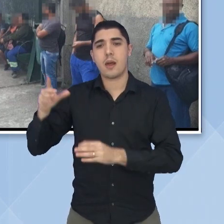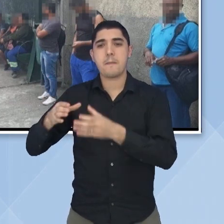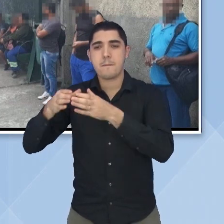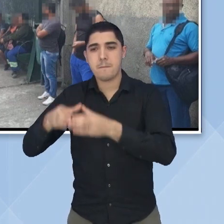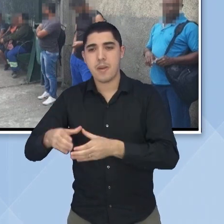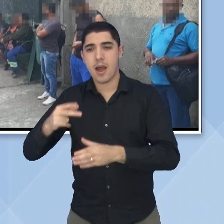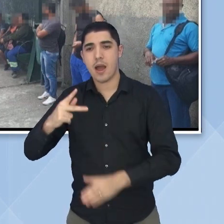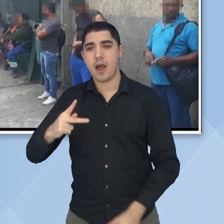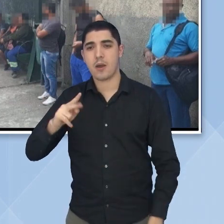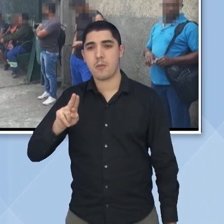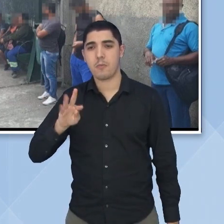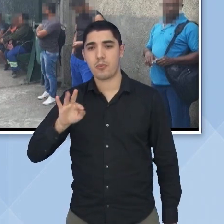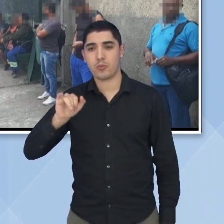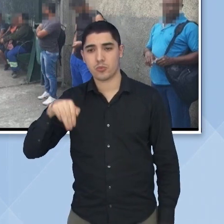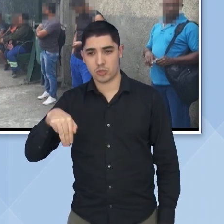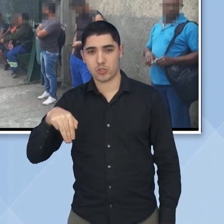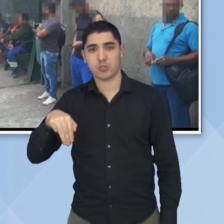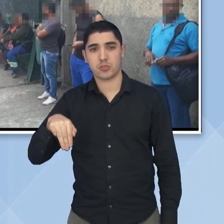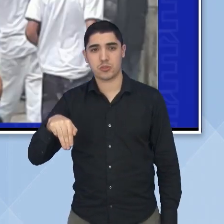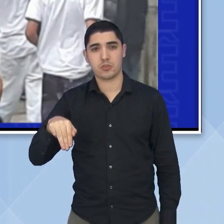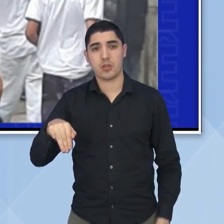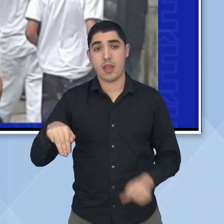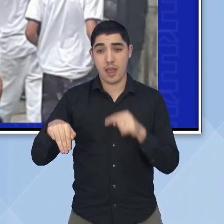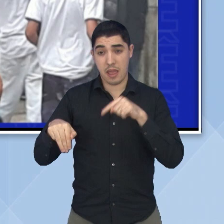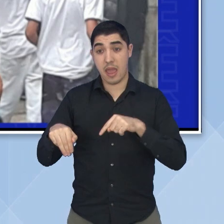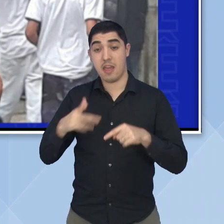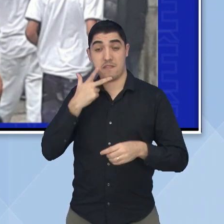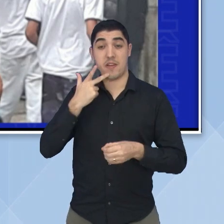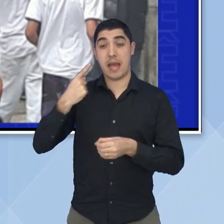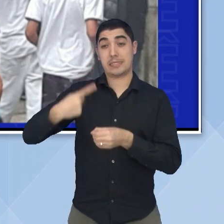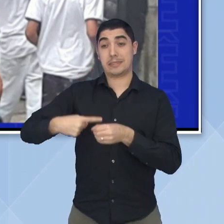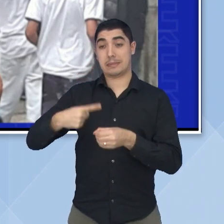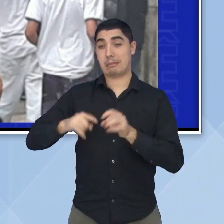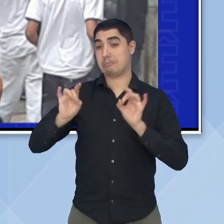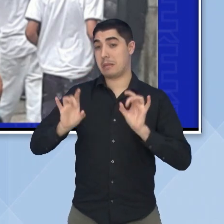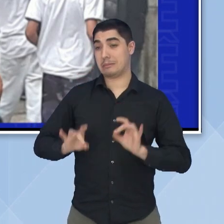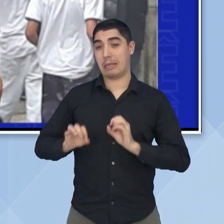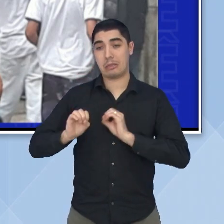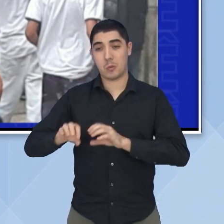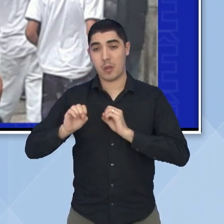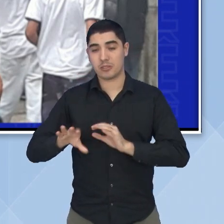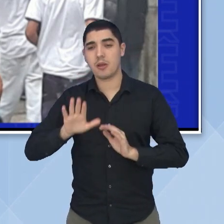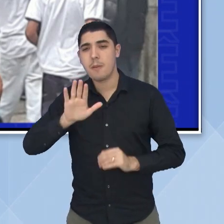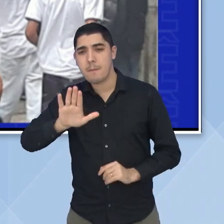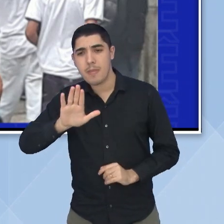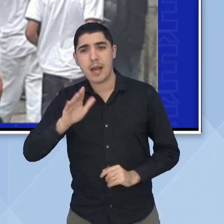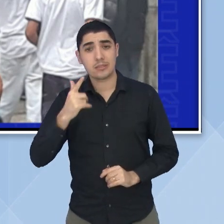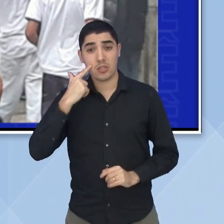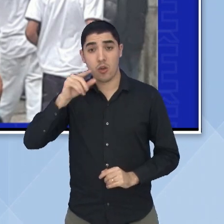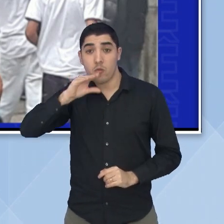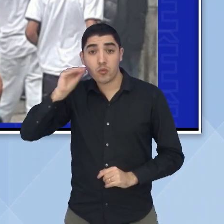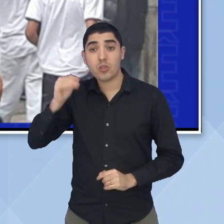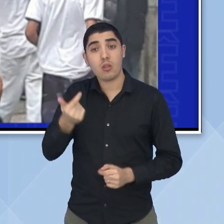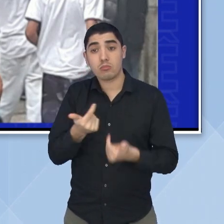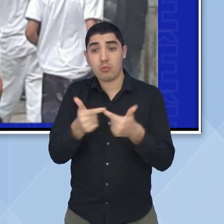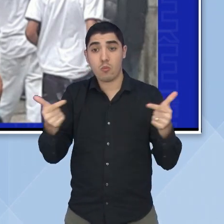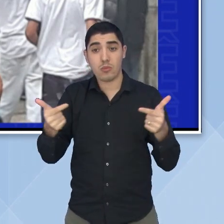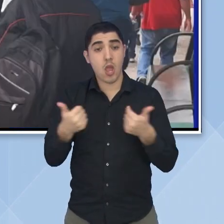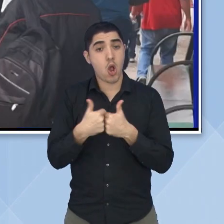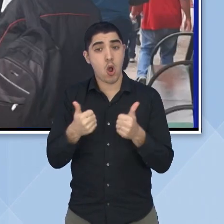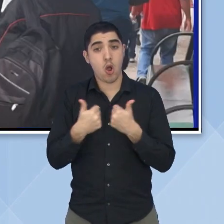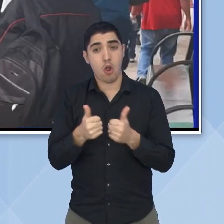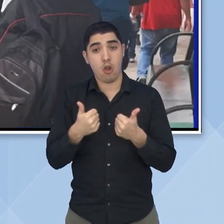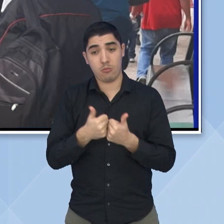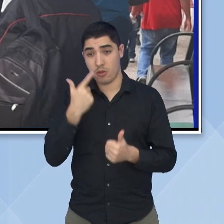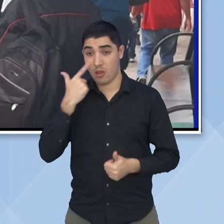pro Tecnasa, lá pra cidade da educação. Só que eles mandaram os funcionários lá sem ônibus. Eles têm